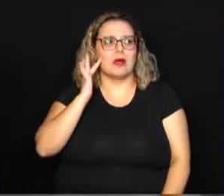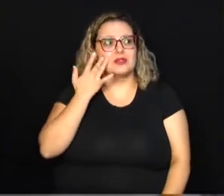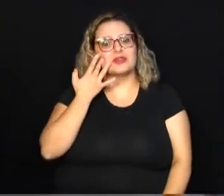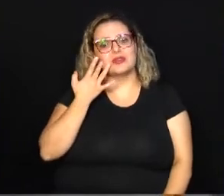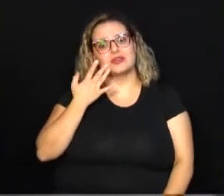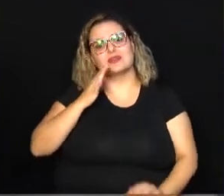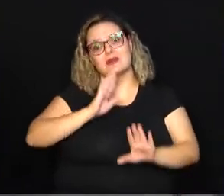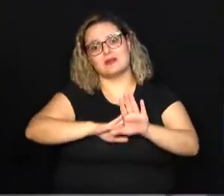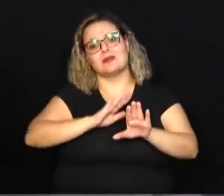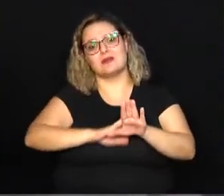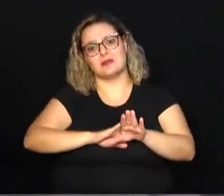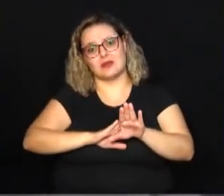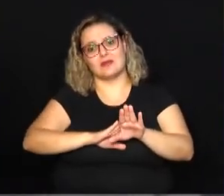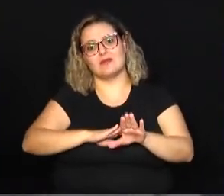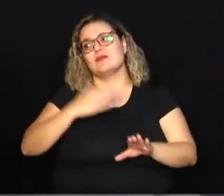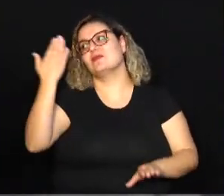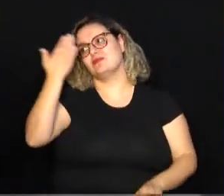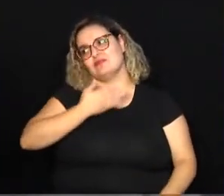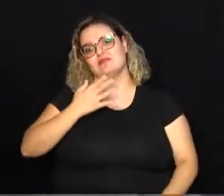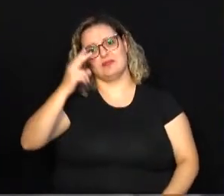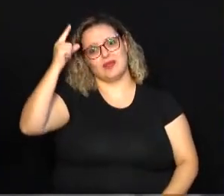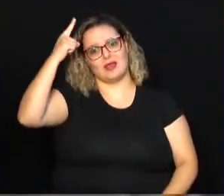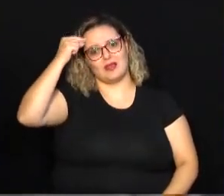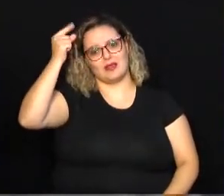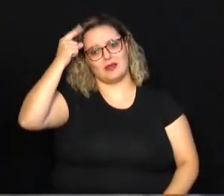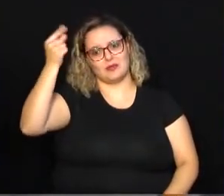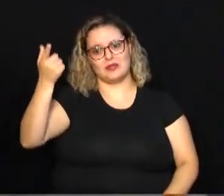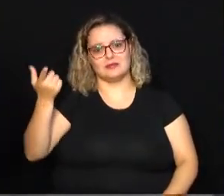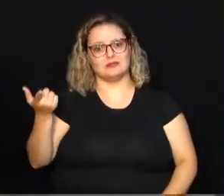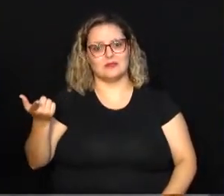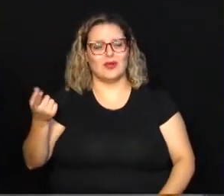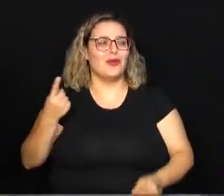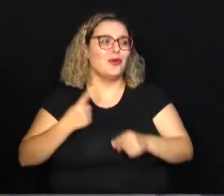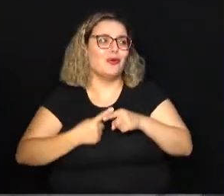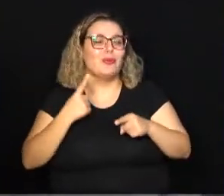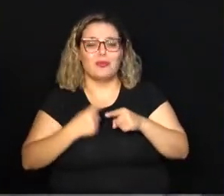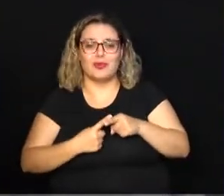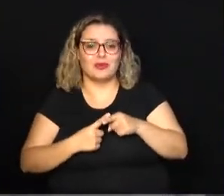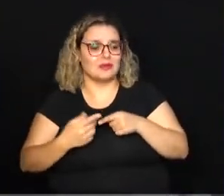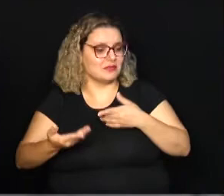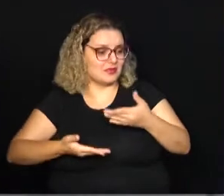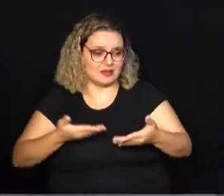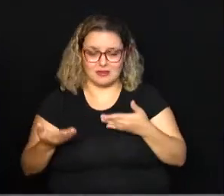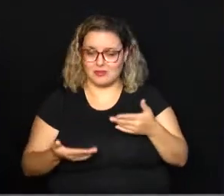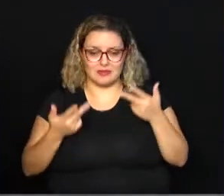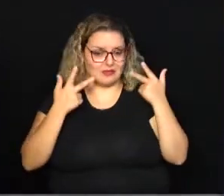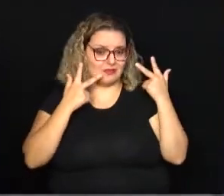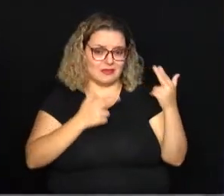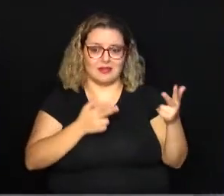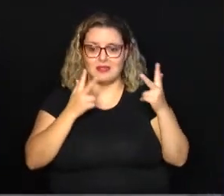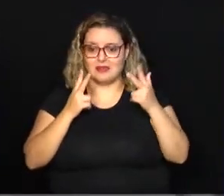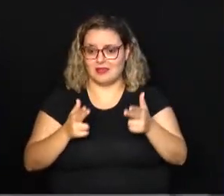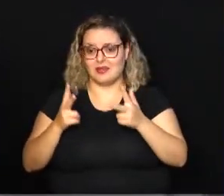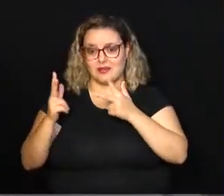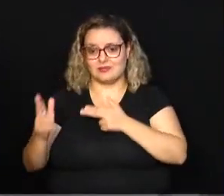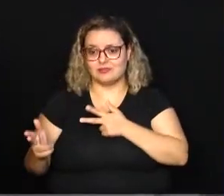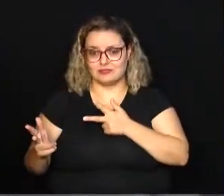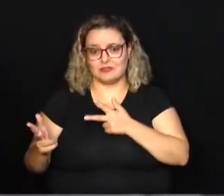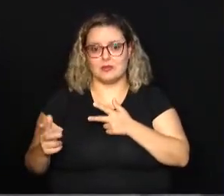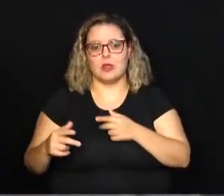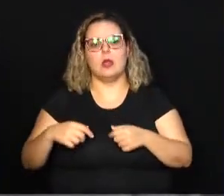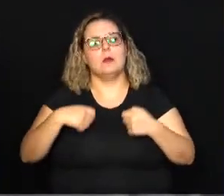trabalho acadêmico, para fazermos pesquisa, porque o tratamento não tem nenhum diferencial. Você despende mais pessoal,